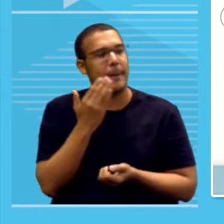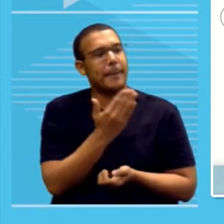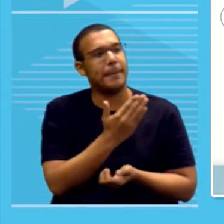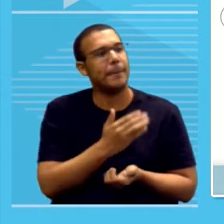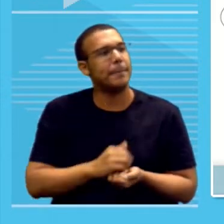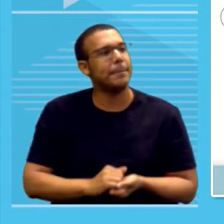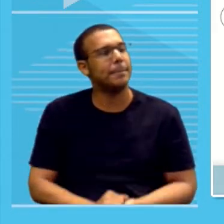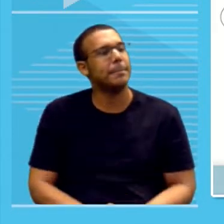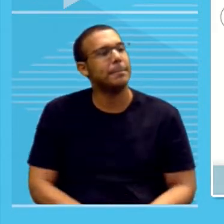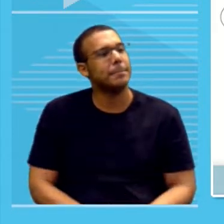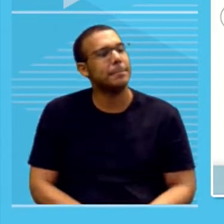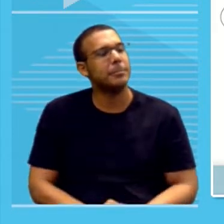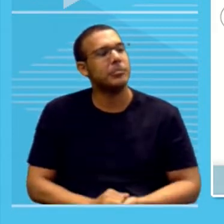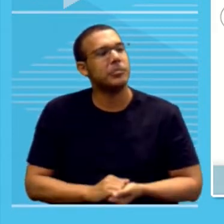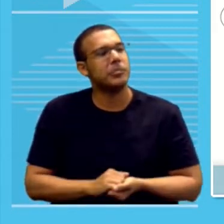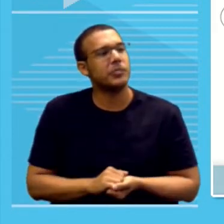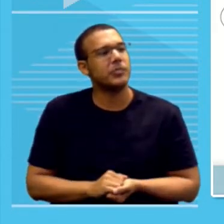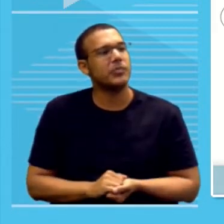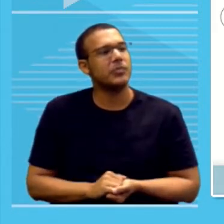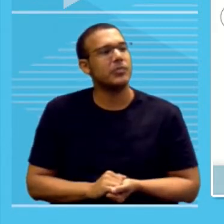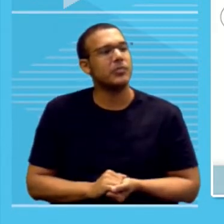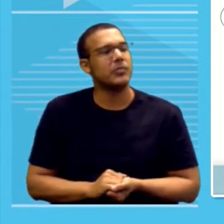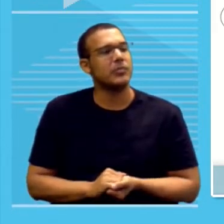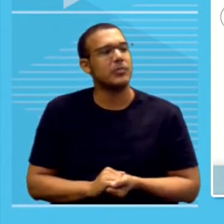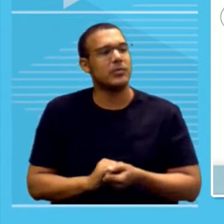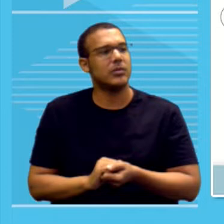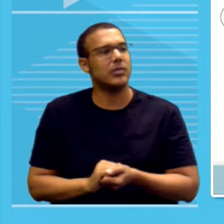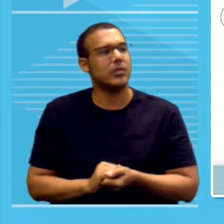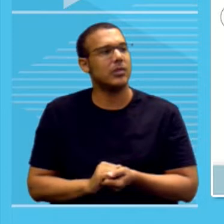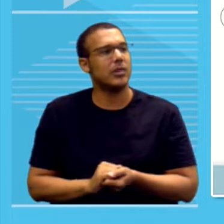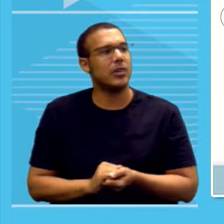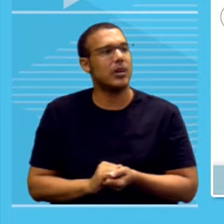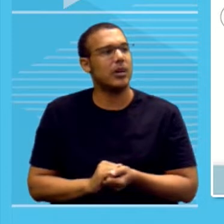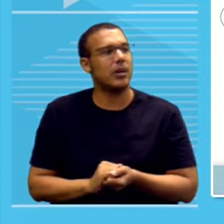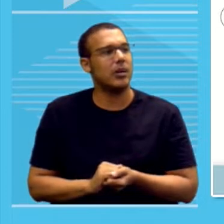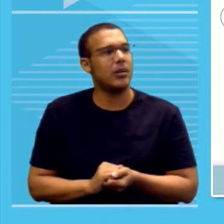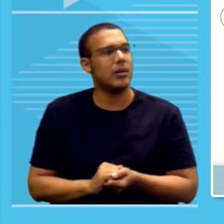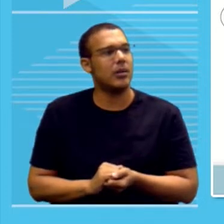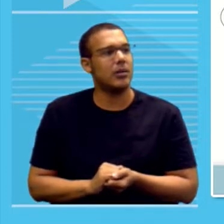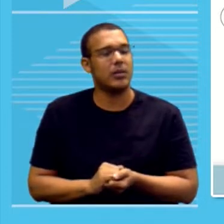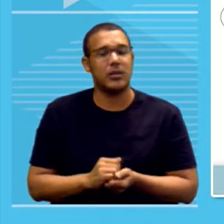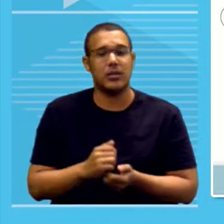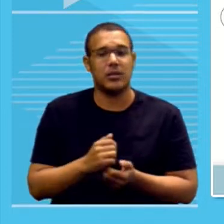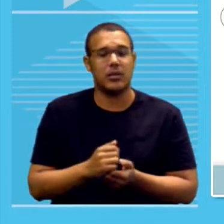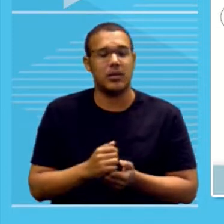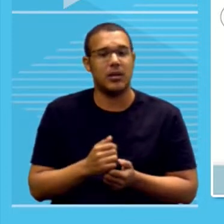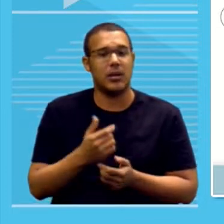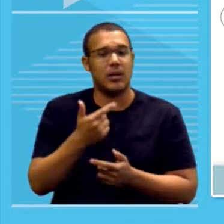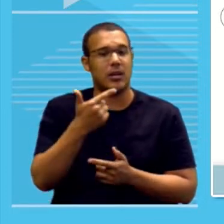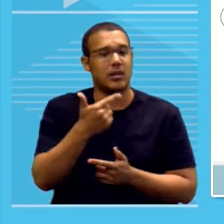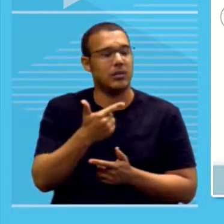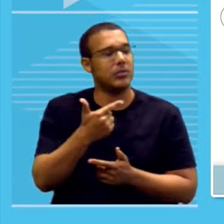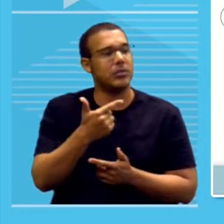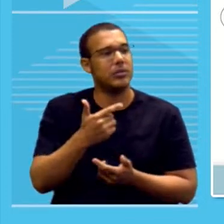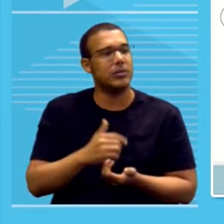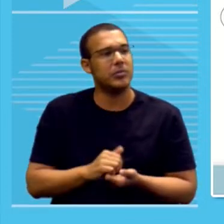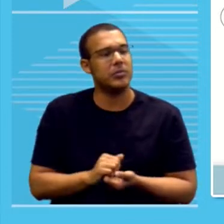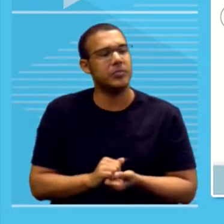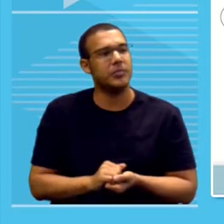para o quatro e distância é essa Professor seriam duas unidades de comprimento